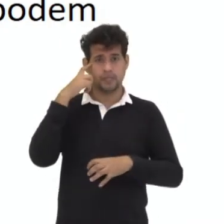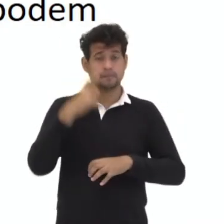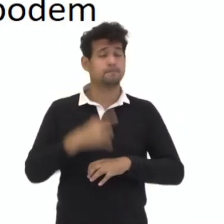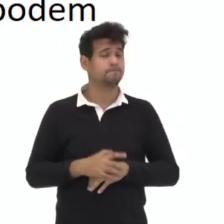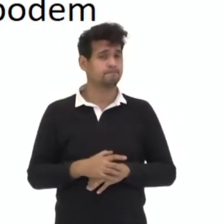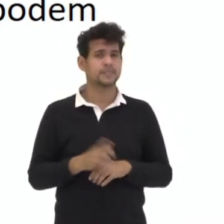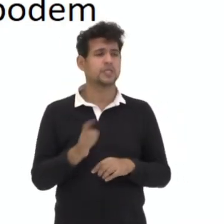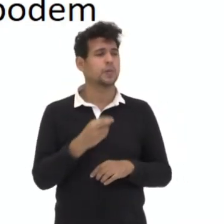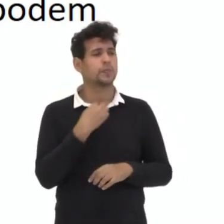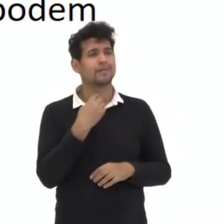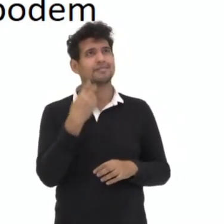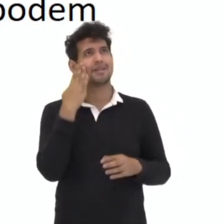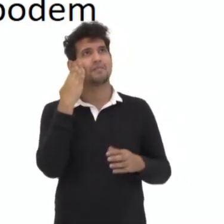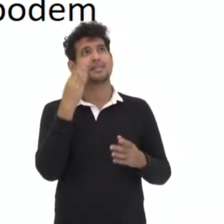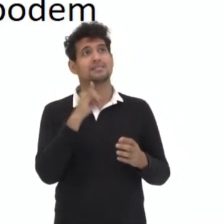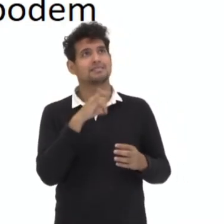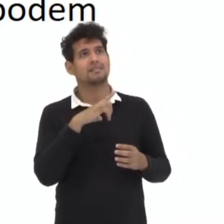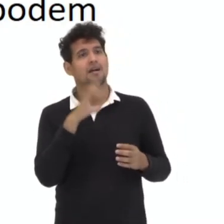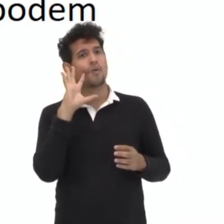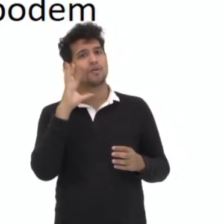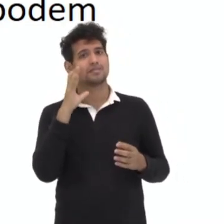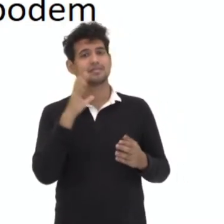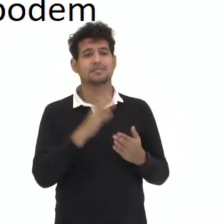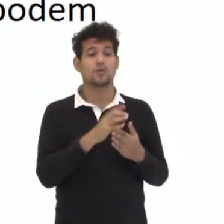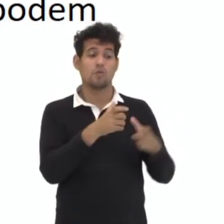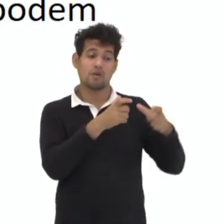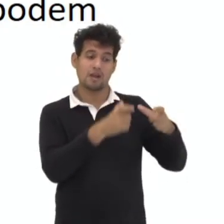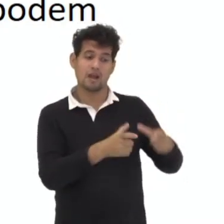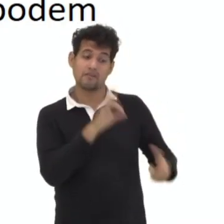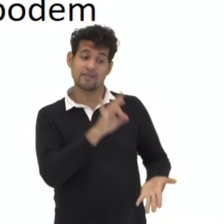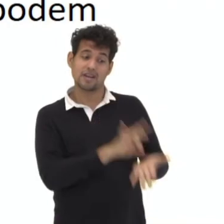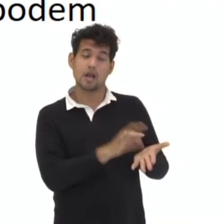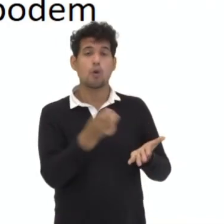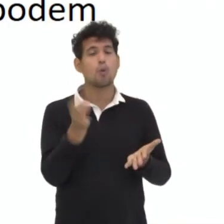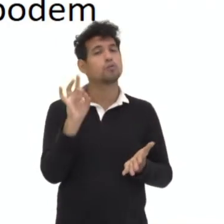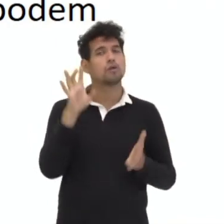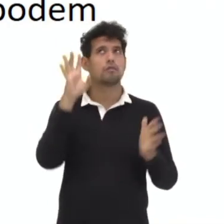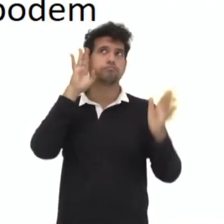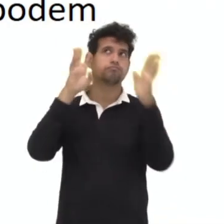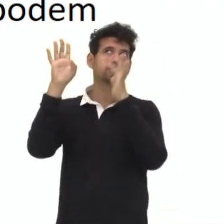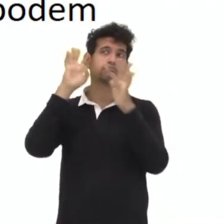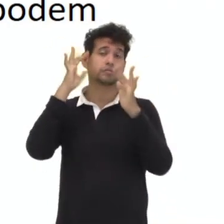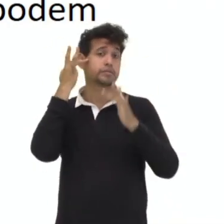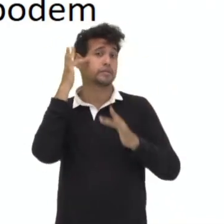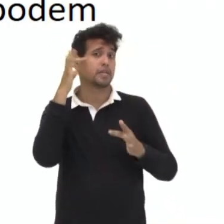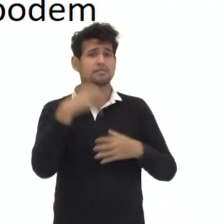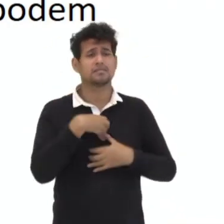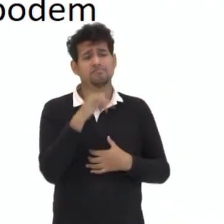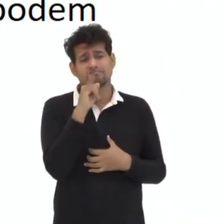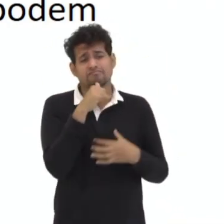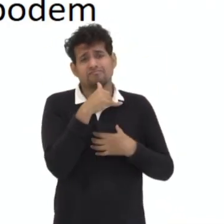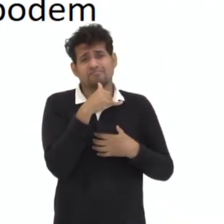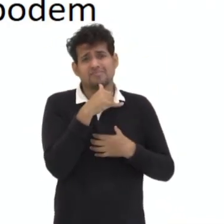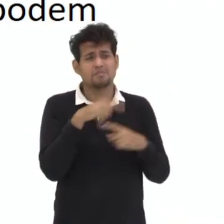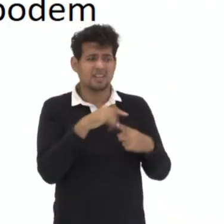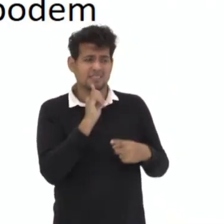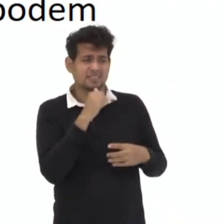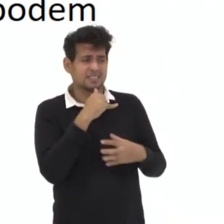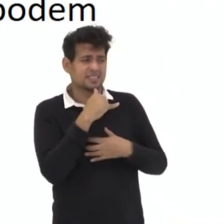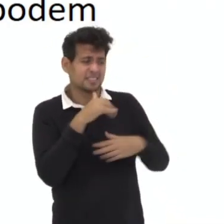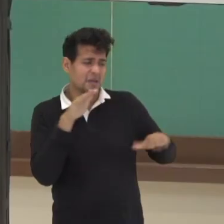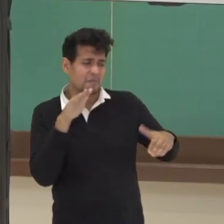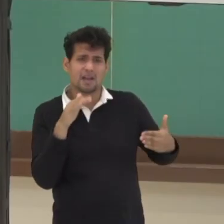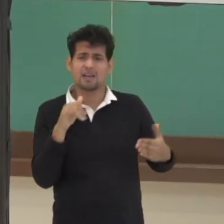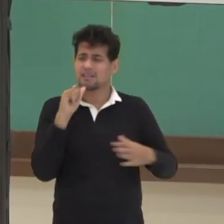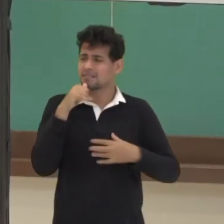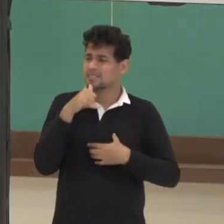Não é possível saber se está passando em um local físico ou não, né? É aquele sentimento, estou triste, mas está triste na praia, está